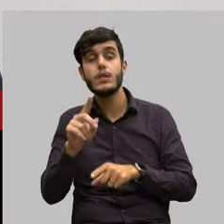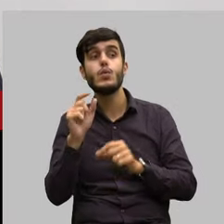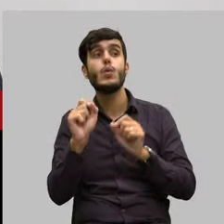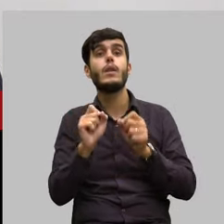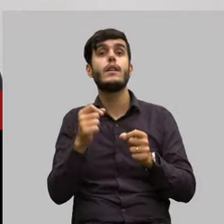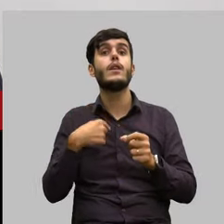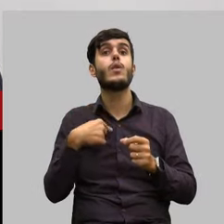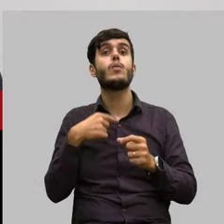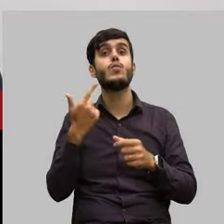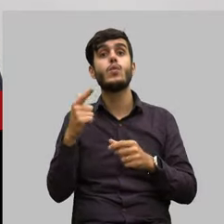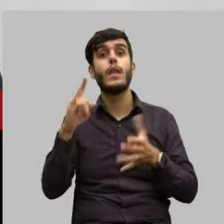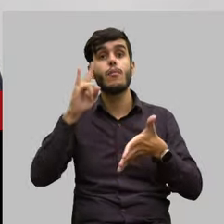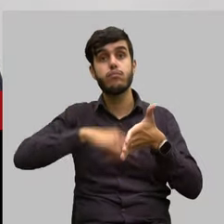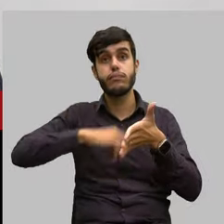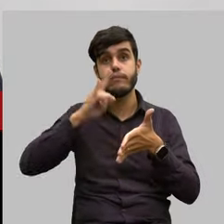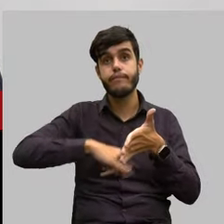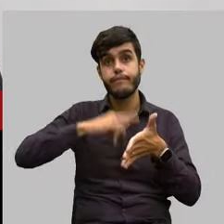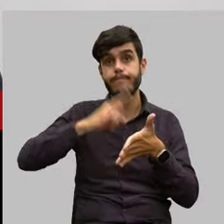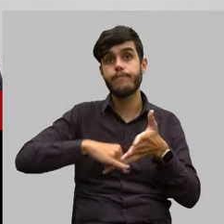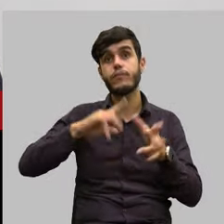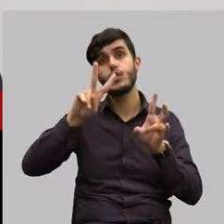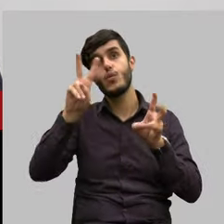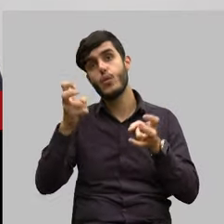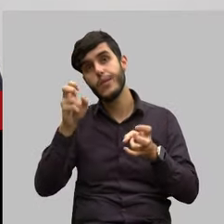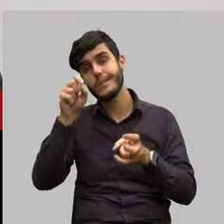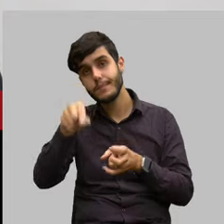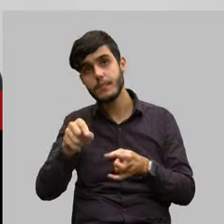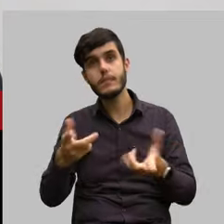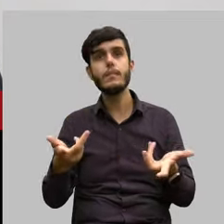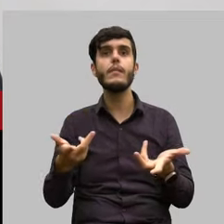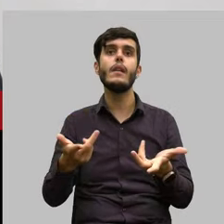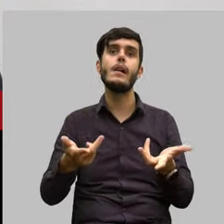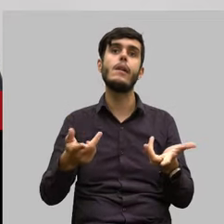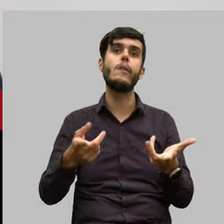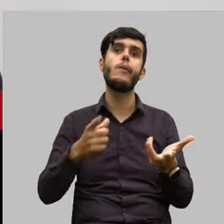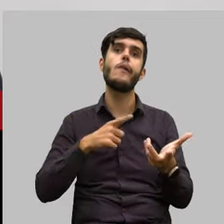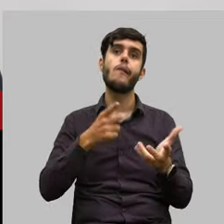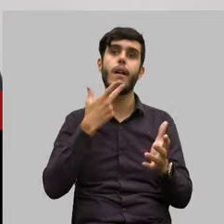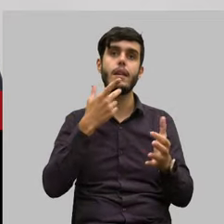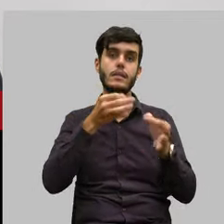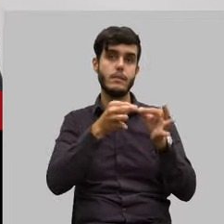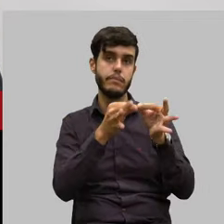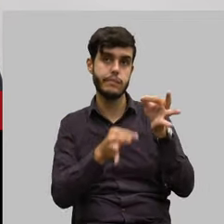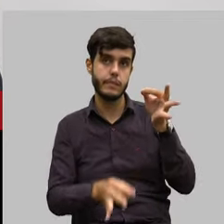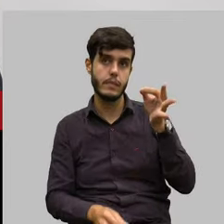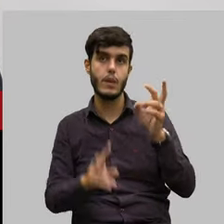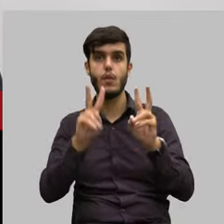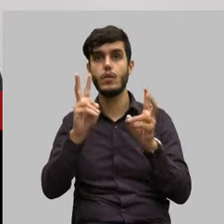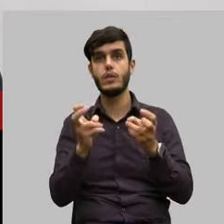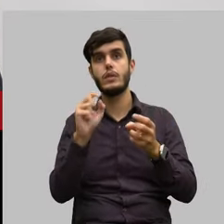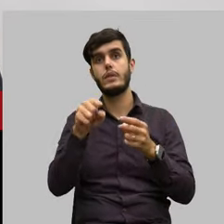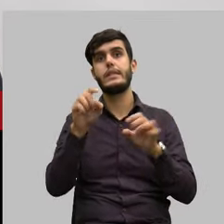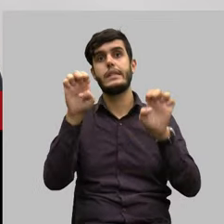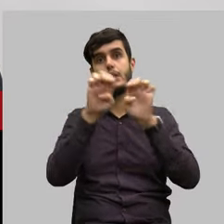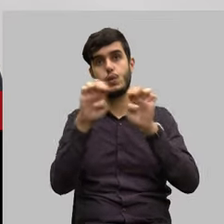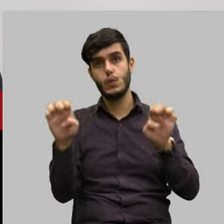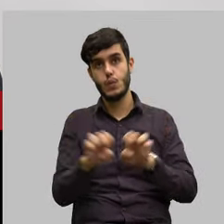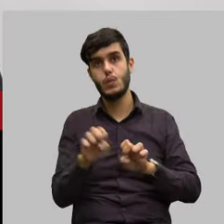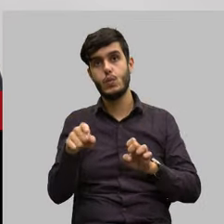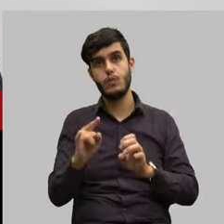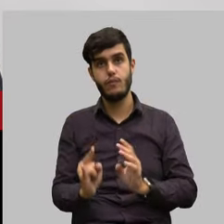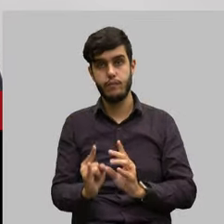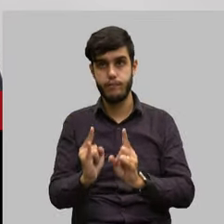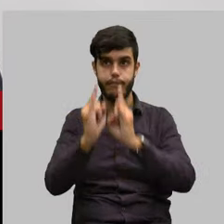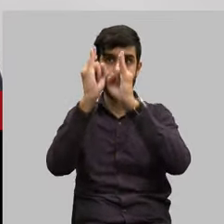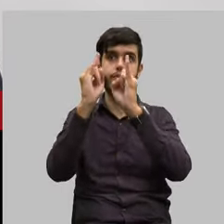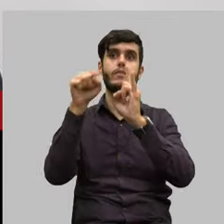um laudo ou documento equivalente relatório Seja lá que ato administrativo for em em relação às Estruturas Metálicas então eu